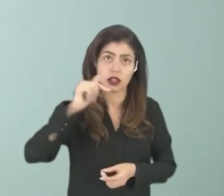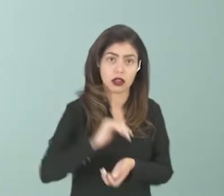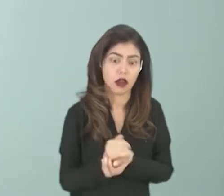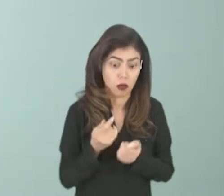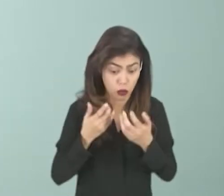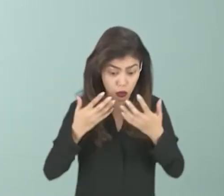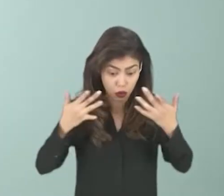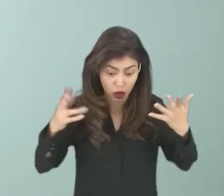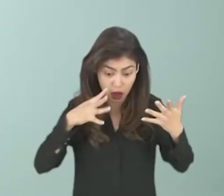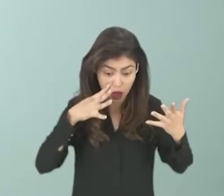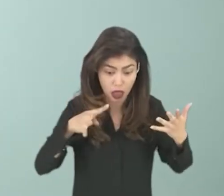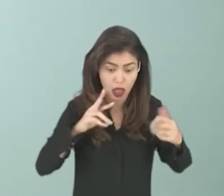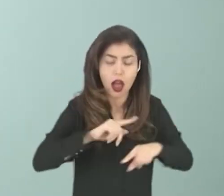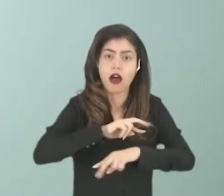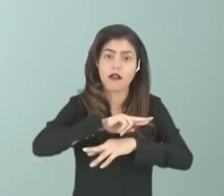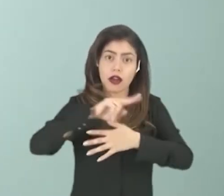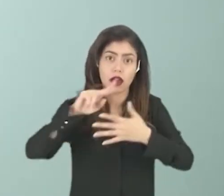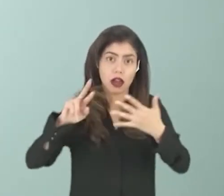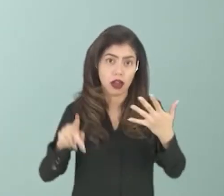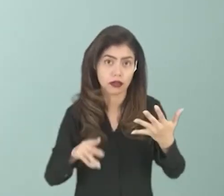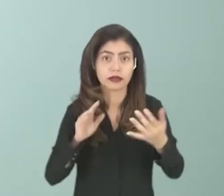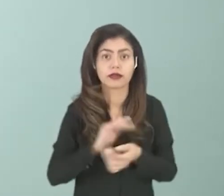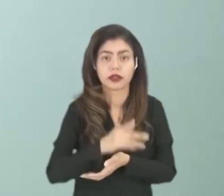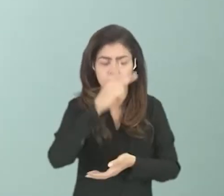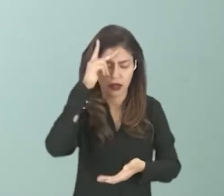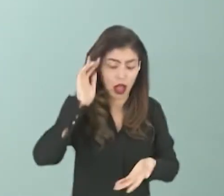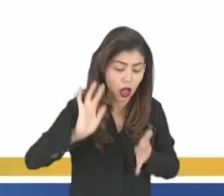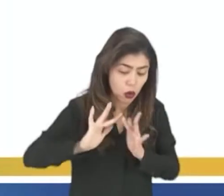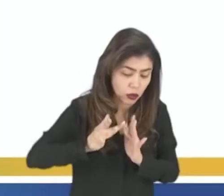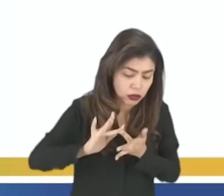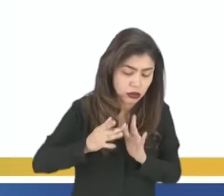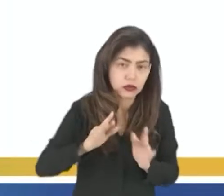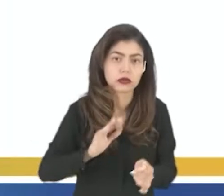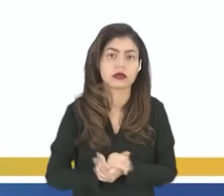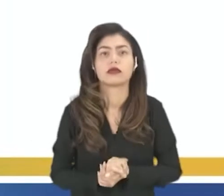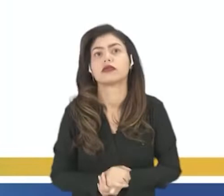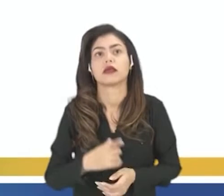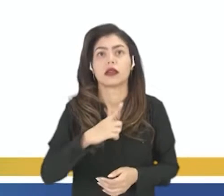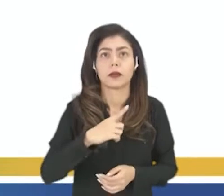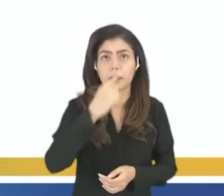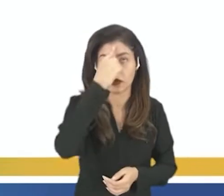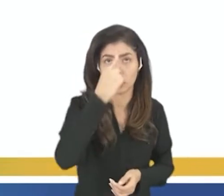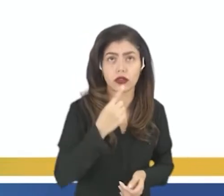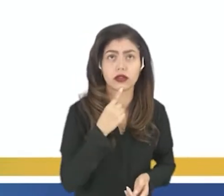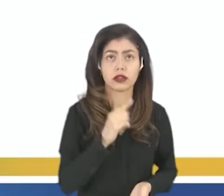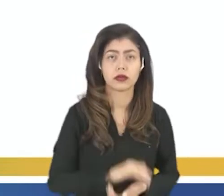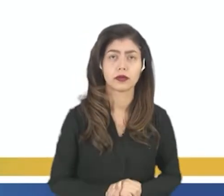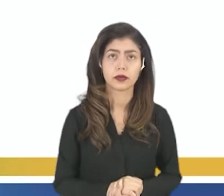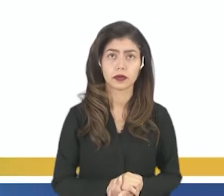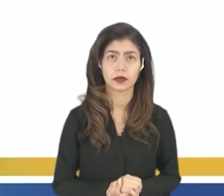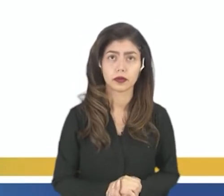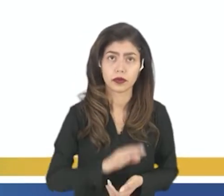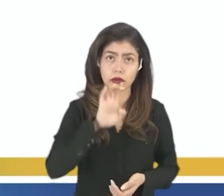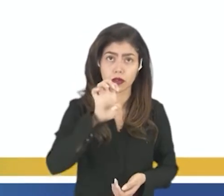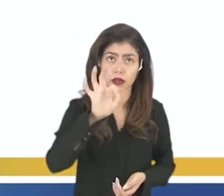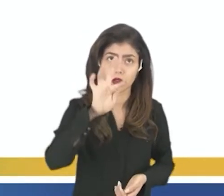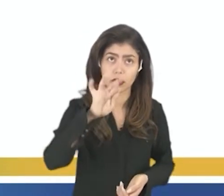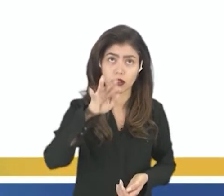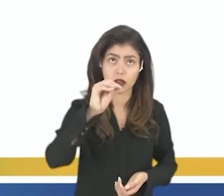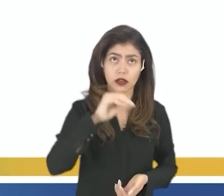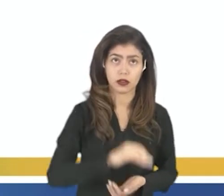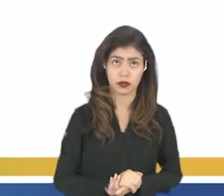fluorescente ali e várias pessoas começaram a entrar em contato aqui a gente já tem imagens quanto aos efeitos